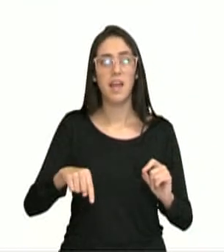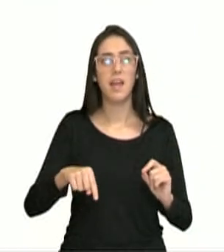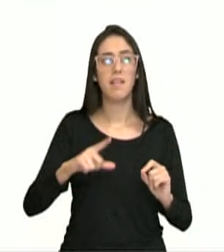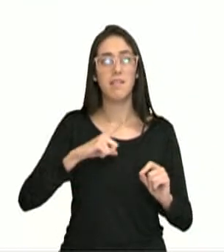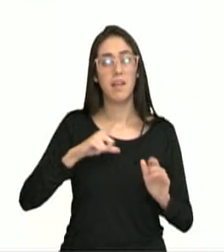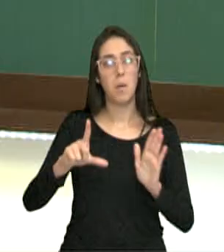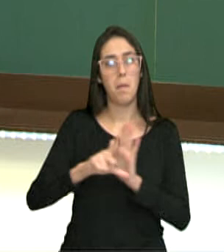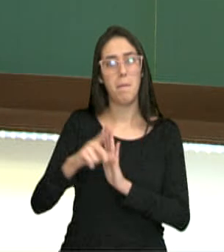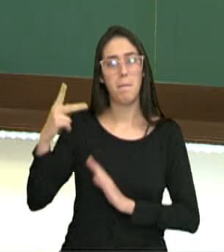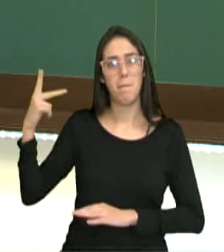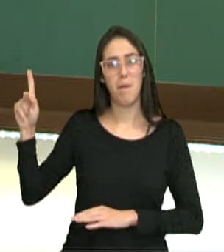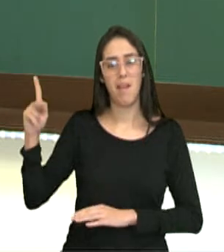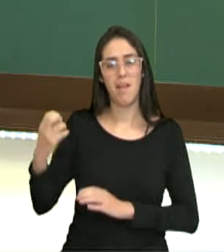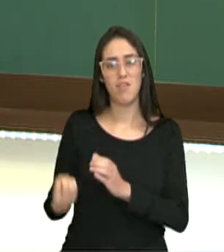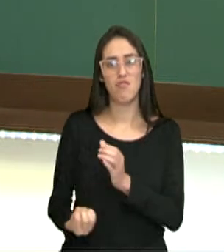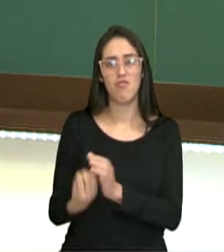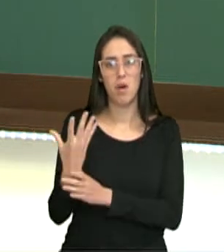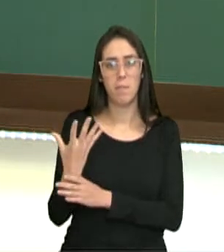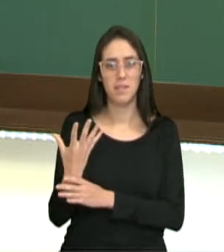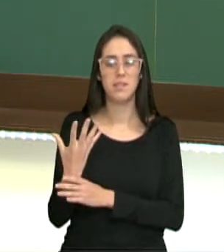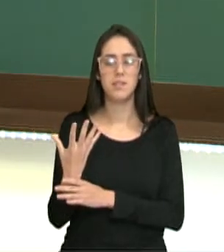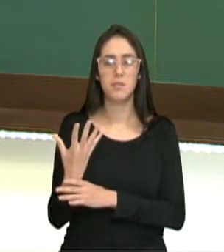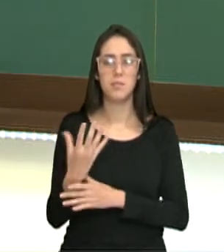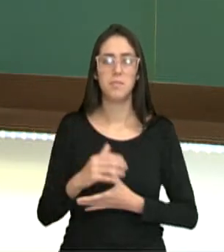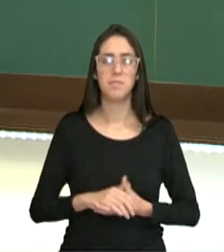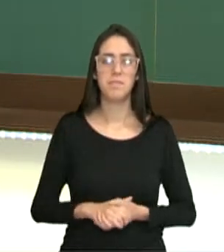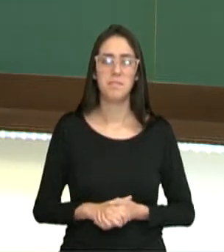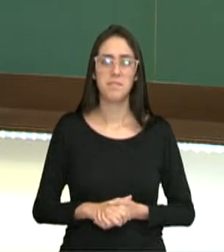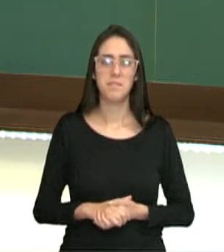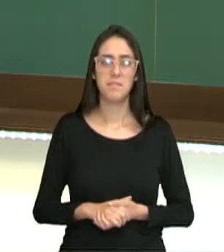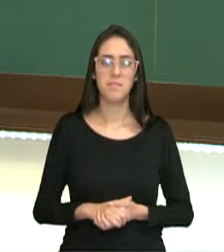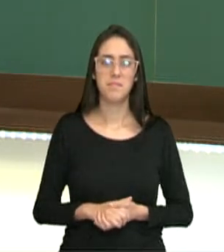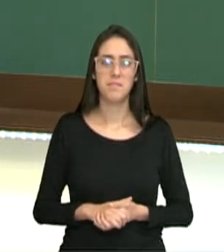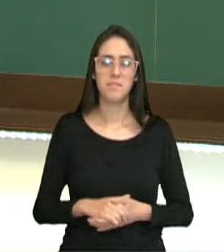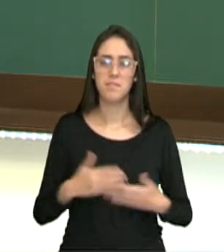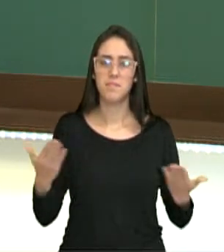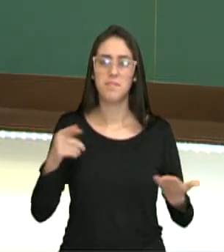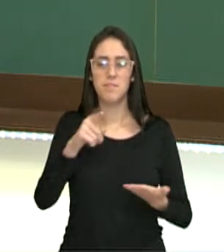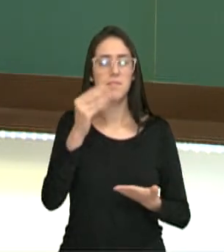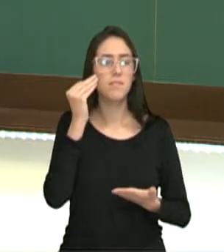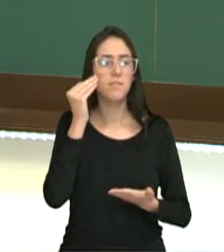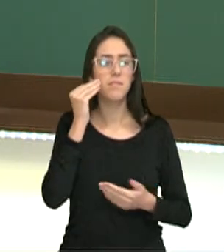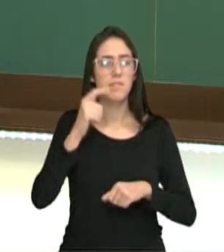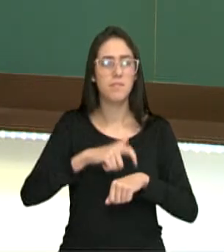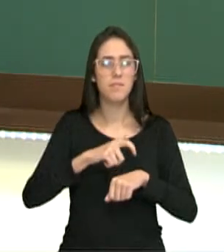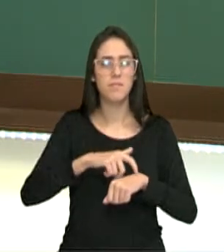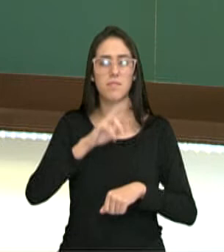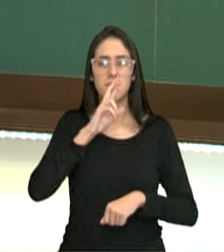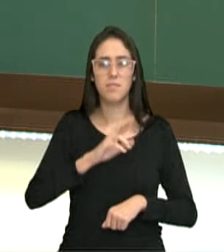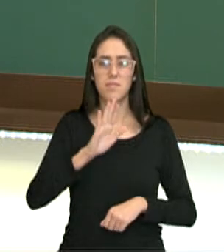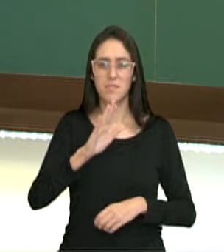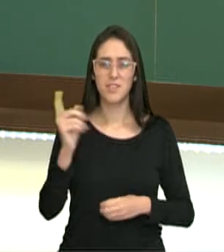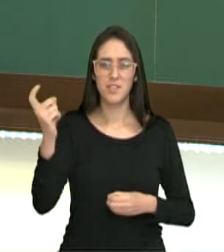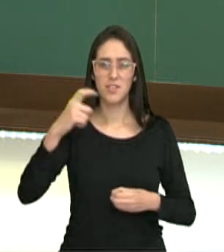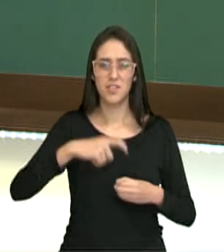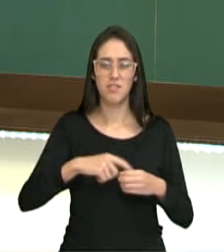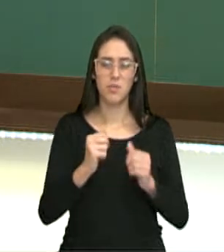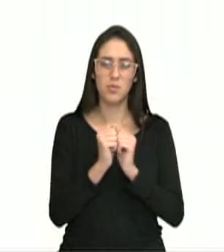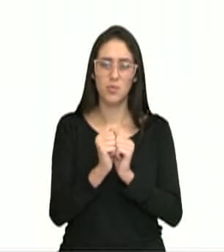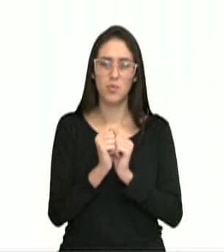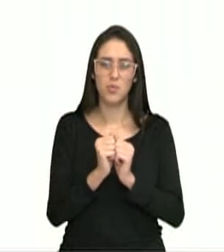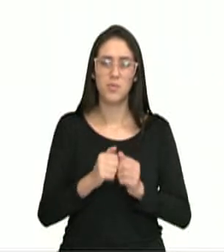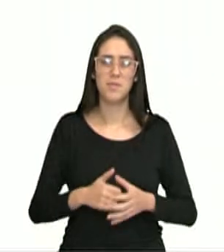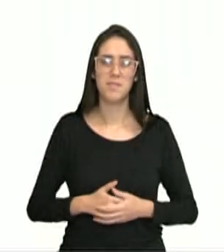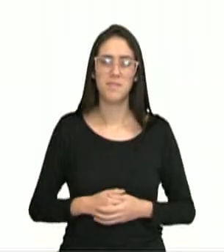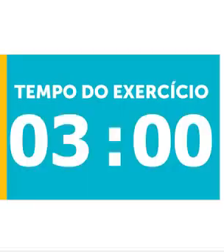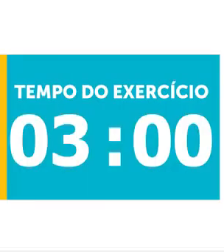formação, I mais J menos 4. Então, tempo aí para vocês e a gente já retorna com a